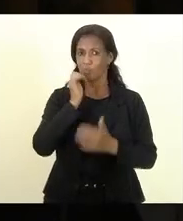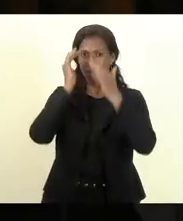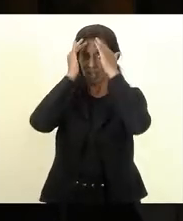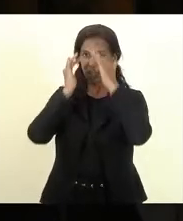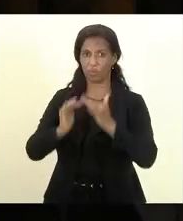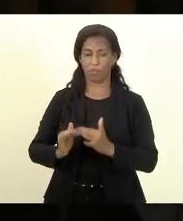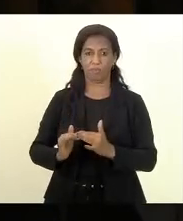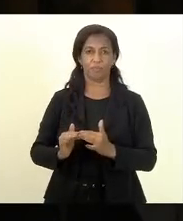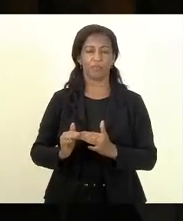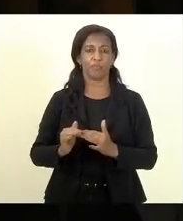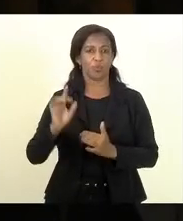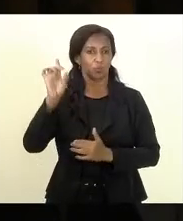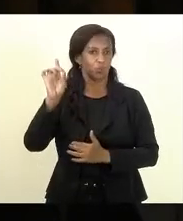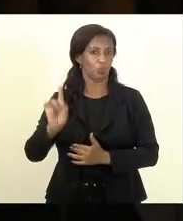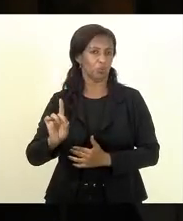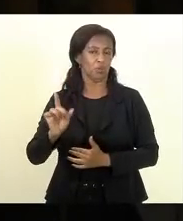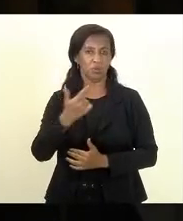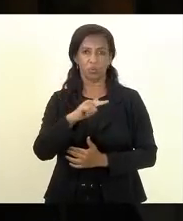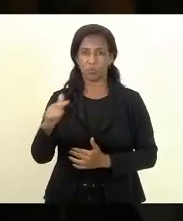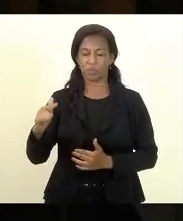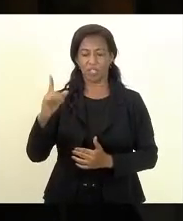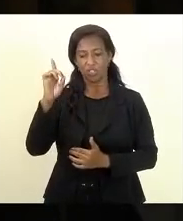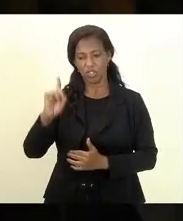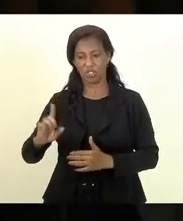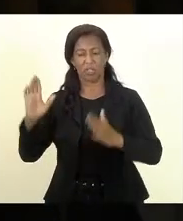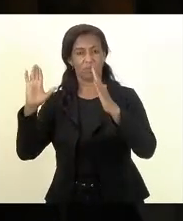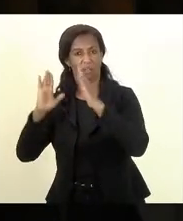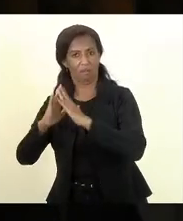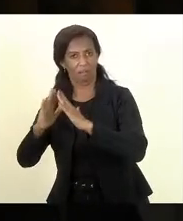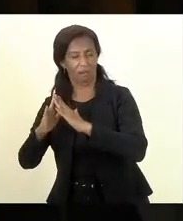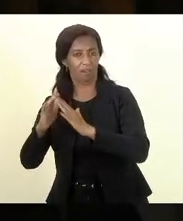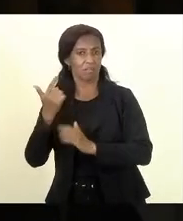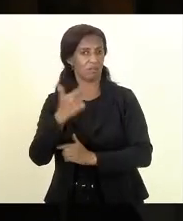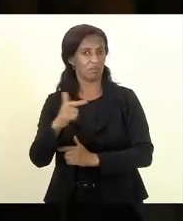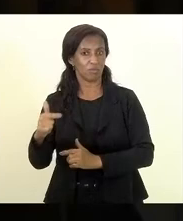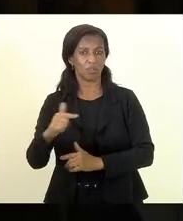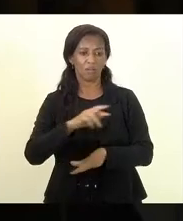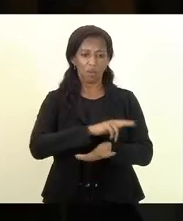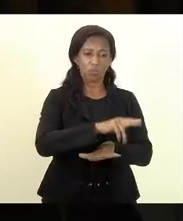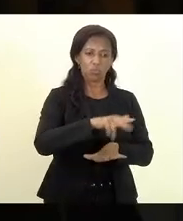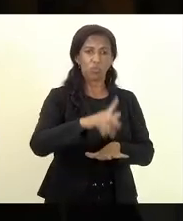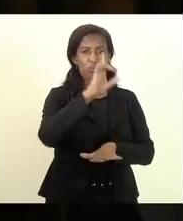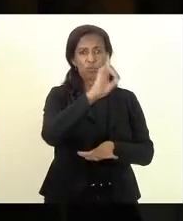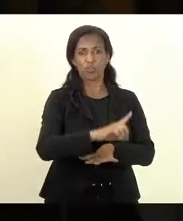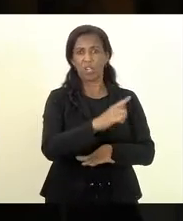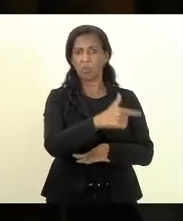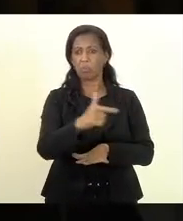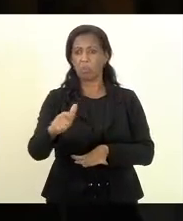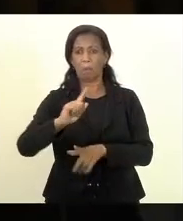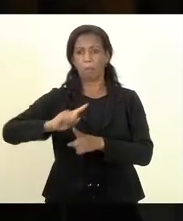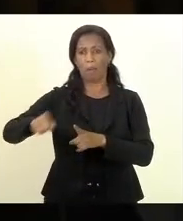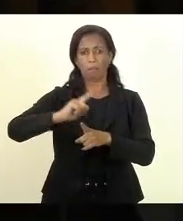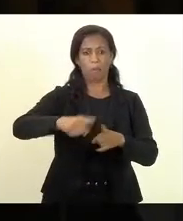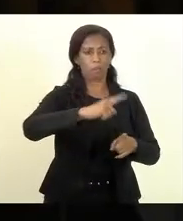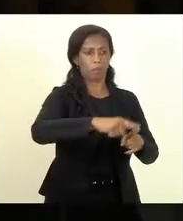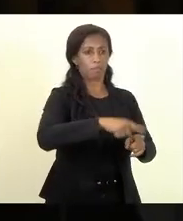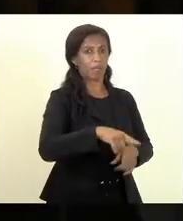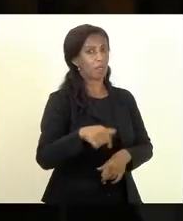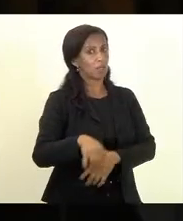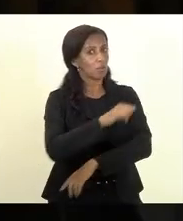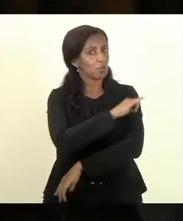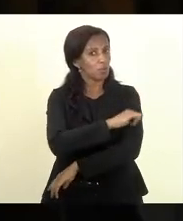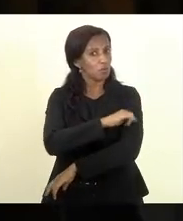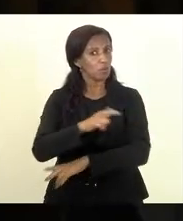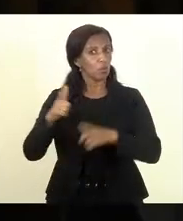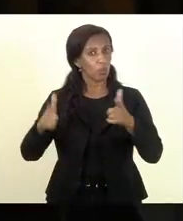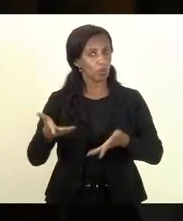suas trajetórias, não é? O direito à moradia é o mais importante nesse caso, mas vários outros direitos que lhes são negados. E no Rio de Janeiro, onde